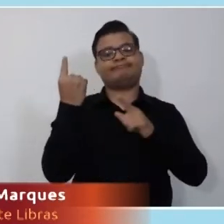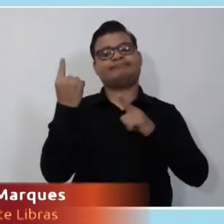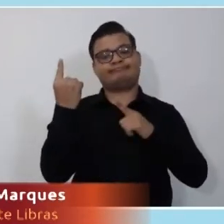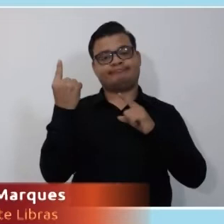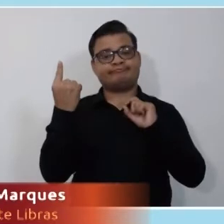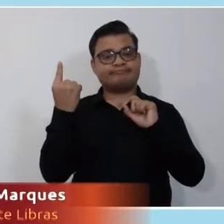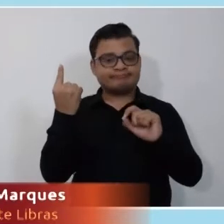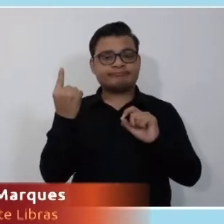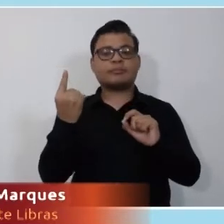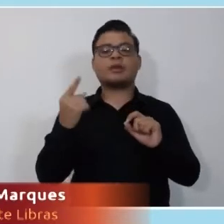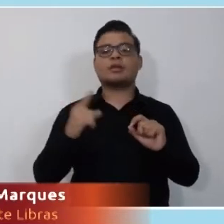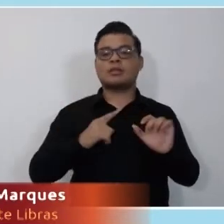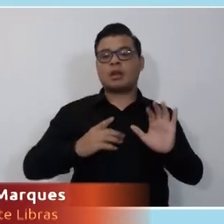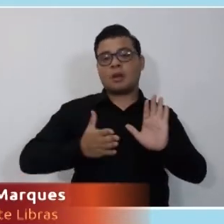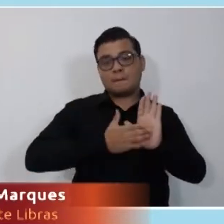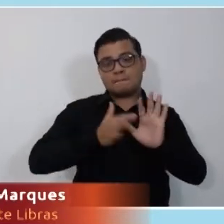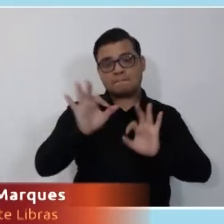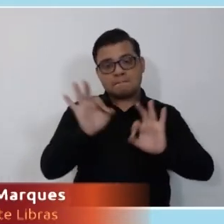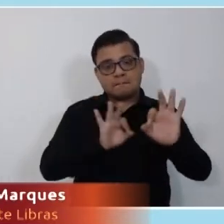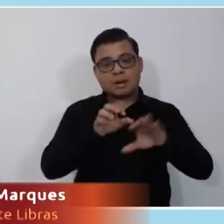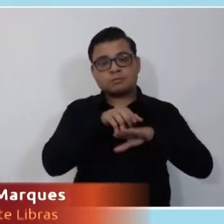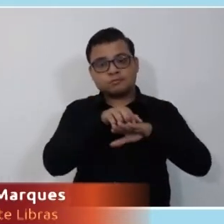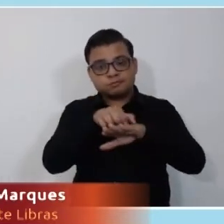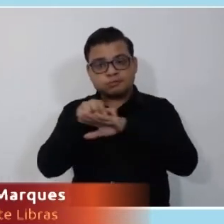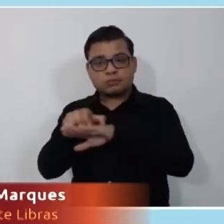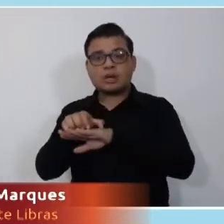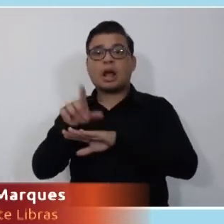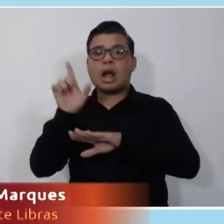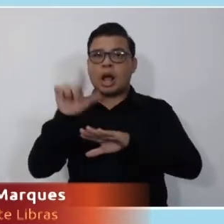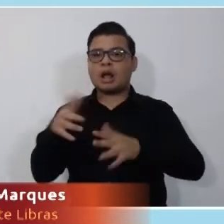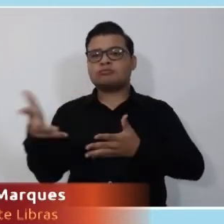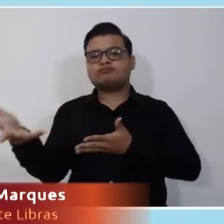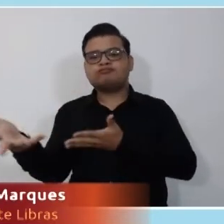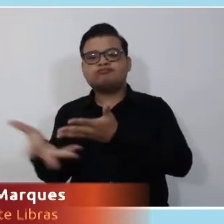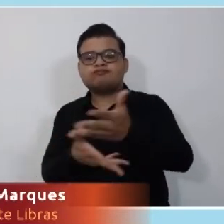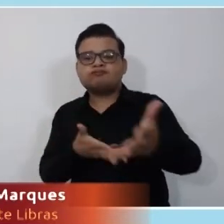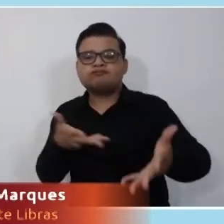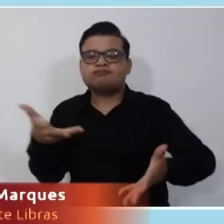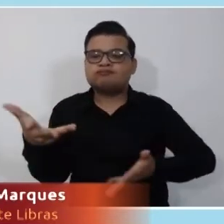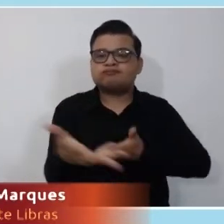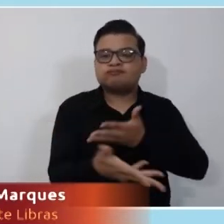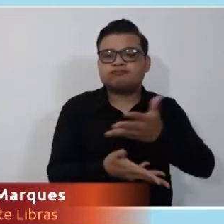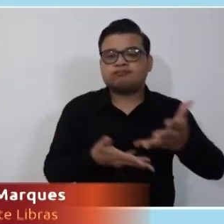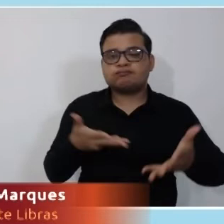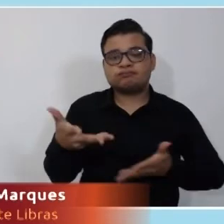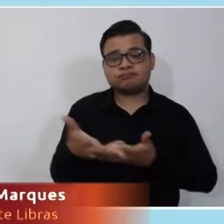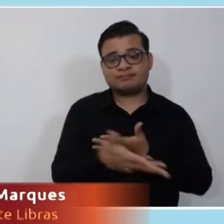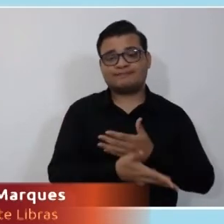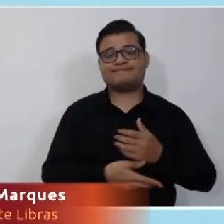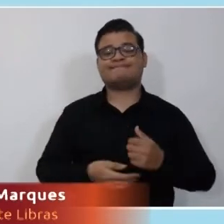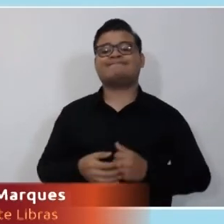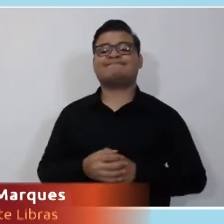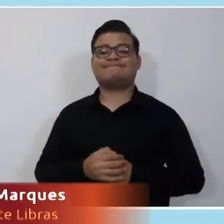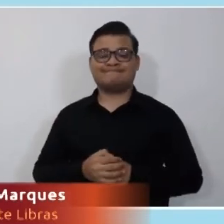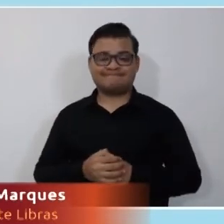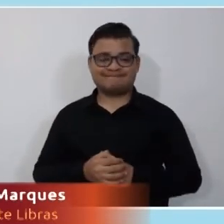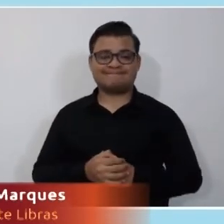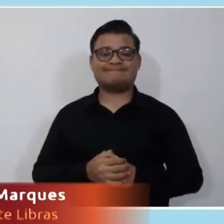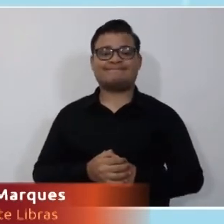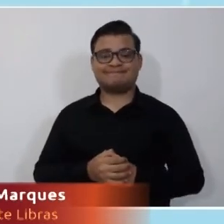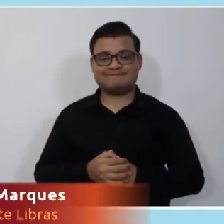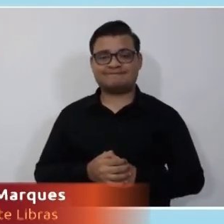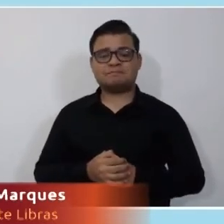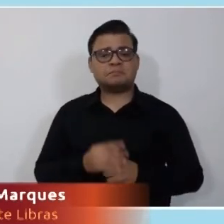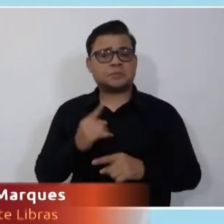um plano de mobilidade de forma dinâmica. O que é isso de forma dinâmica? É que nós estamos percebendo que as pessoas estão mudando